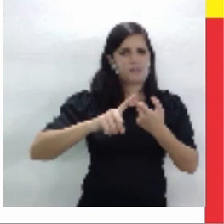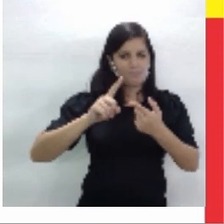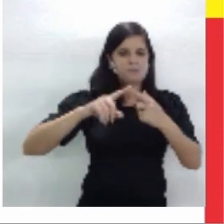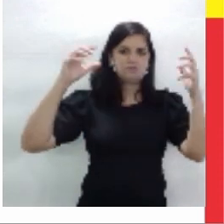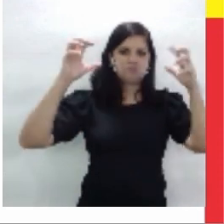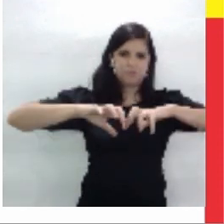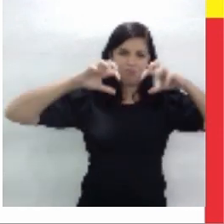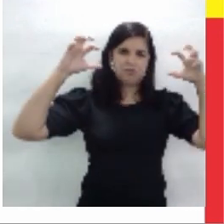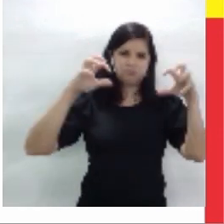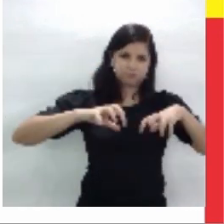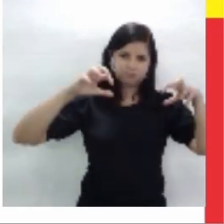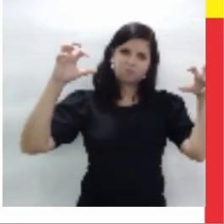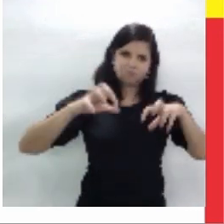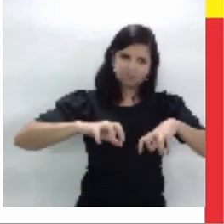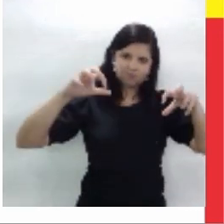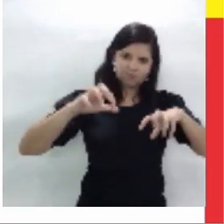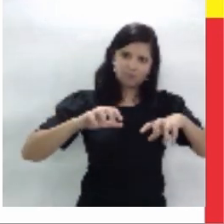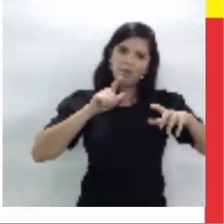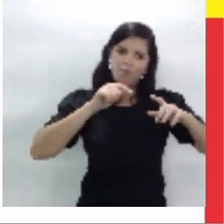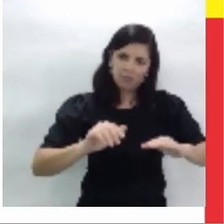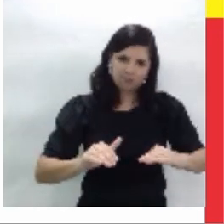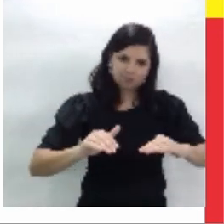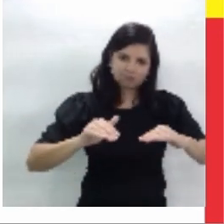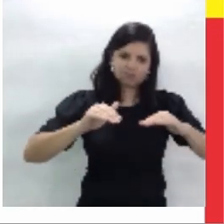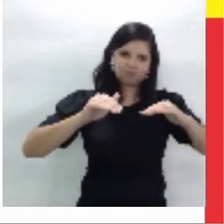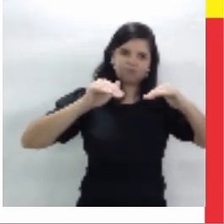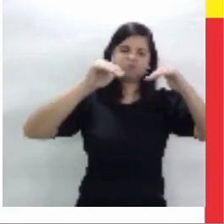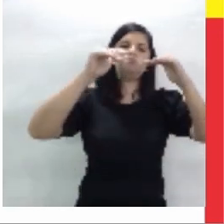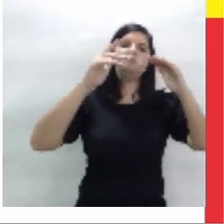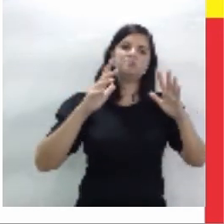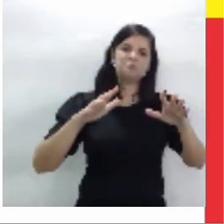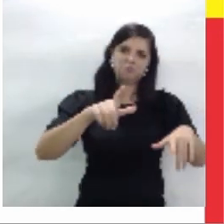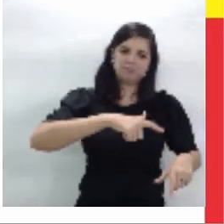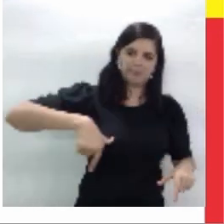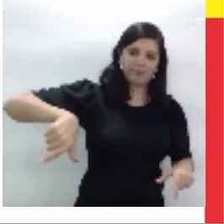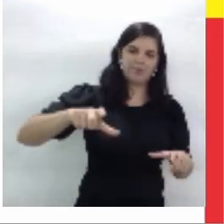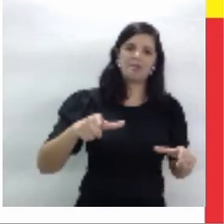chuva. Esse ambiente mais curvo